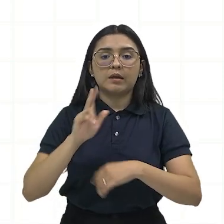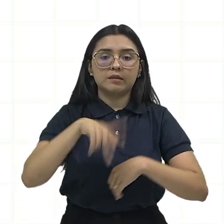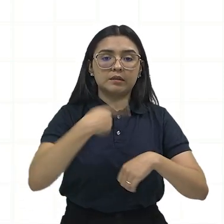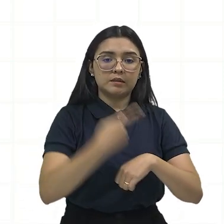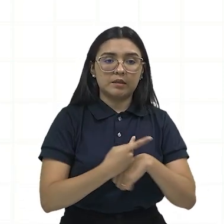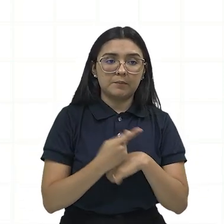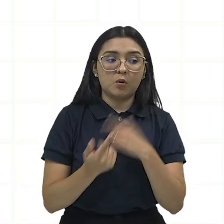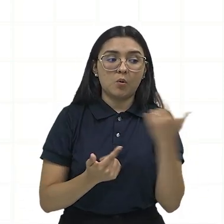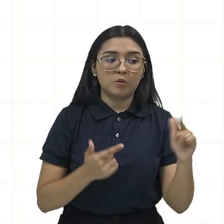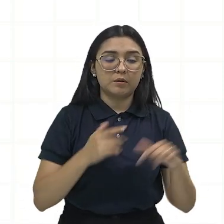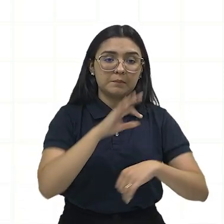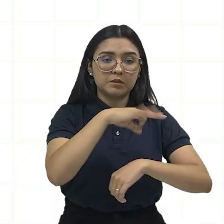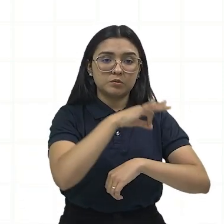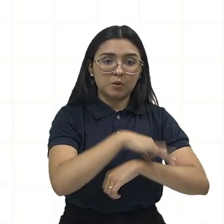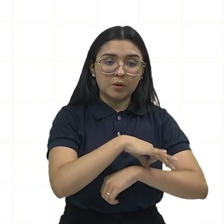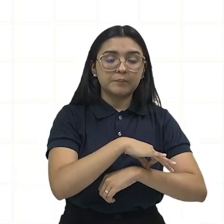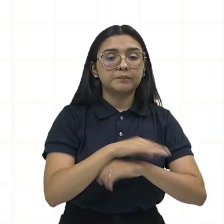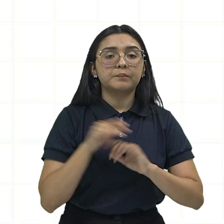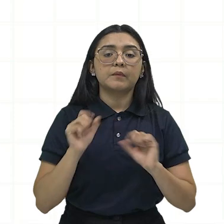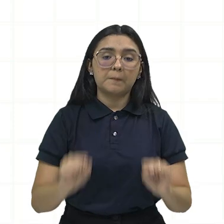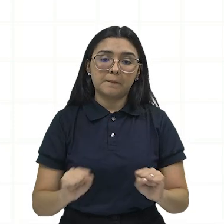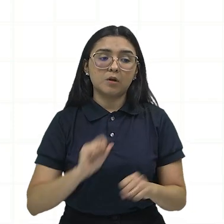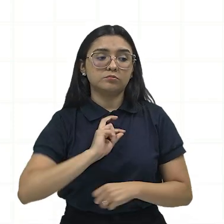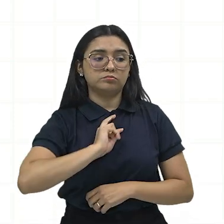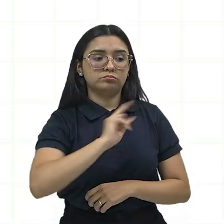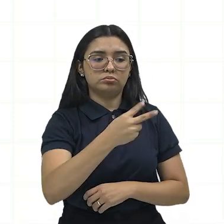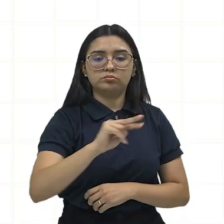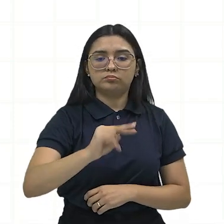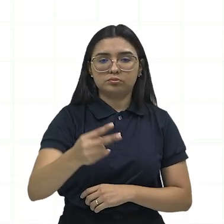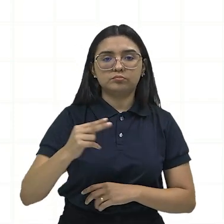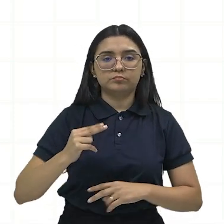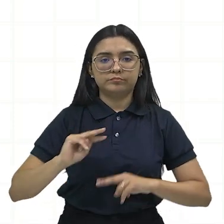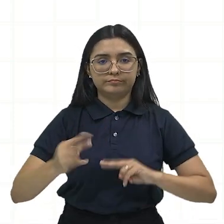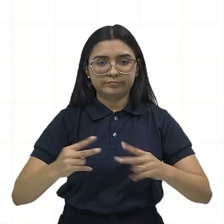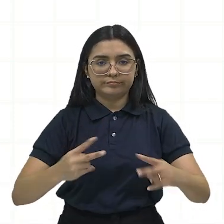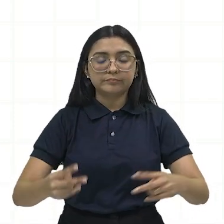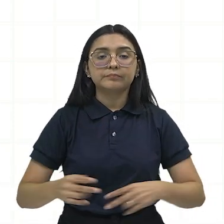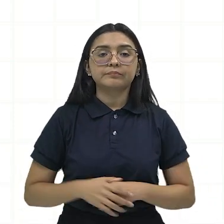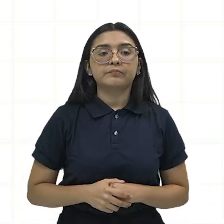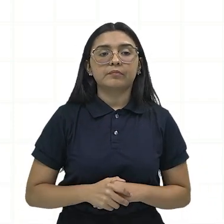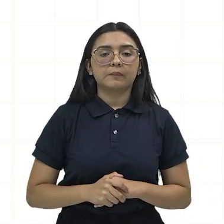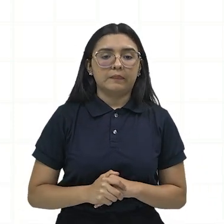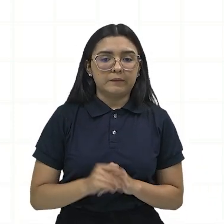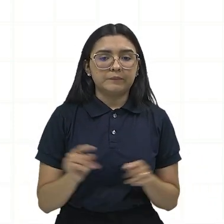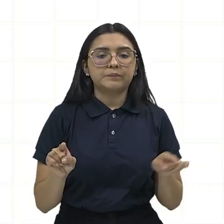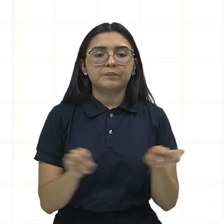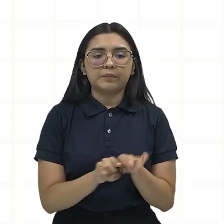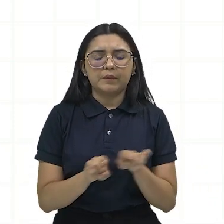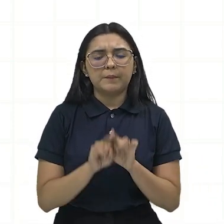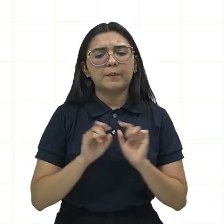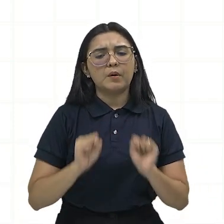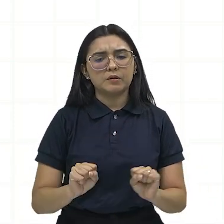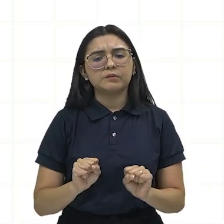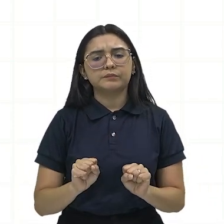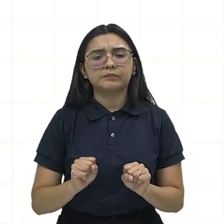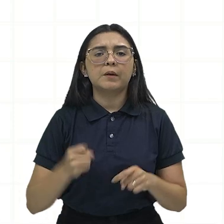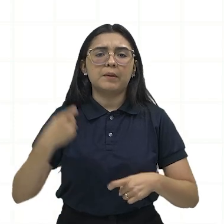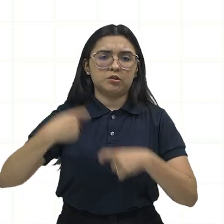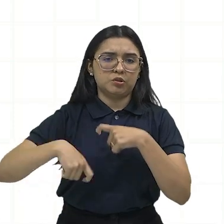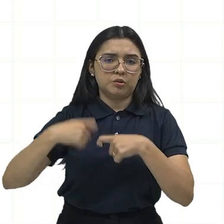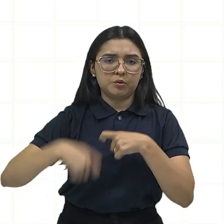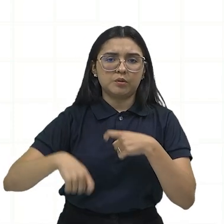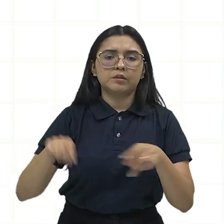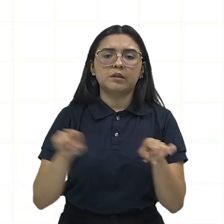depois sugar o sangue de outra pessoa, esse vírus vai ser transmitido e também pode ser transmitido por via